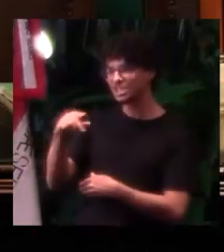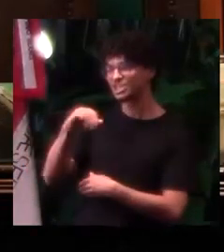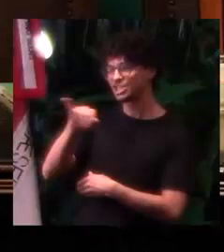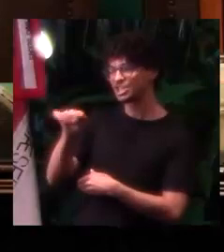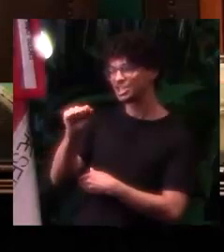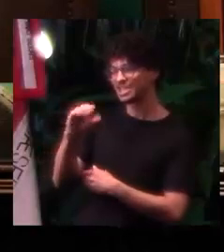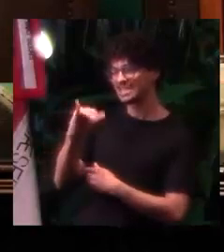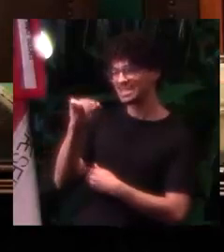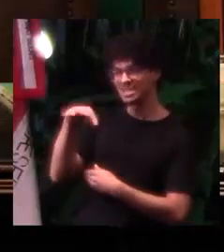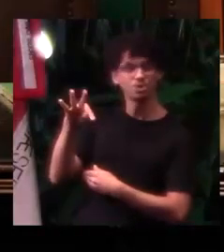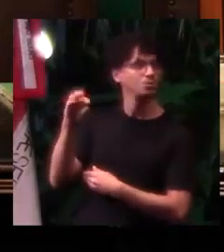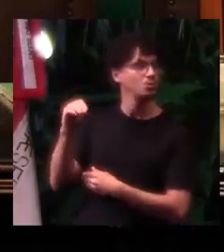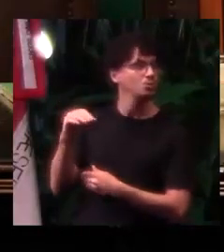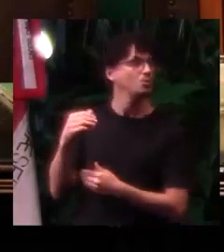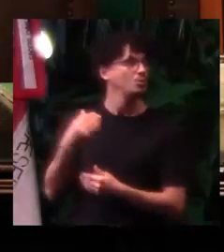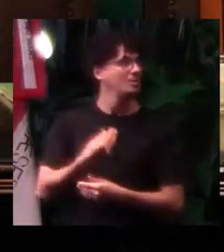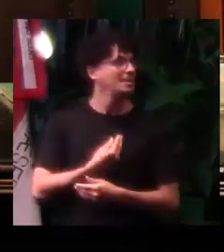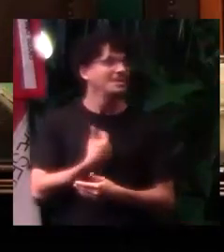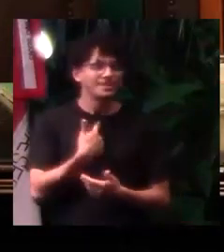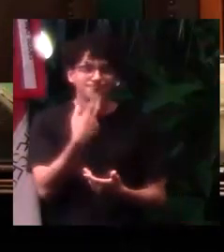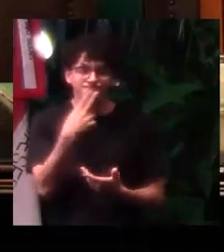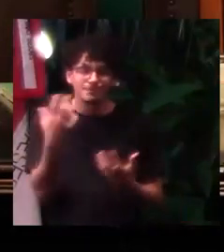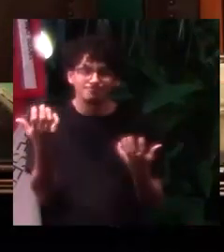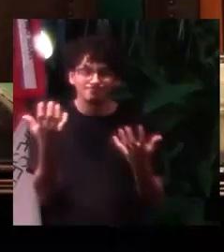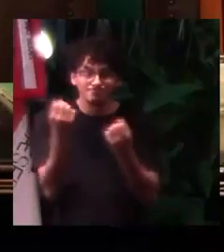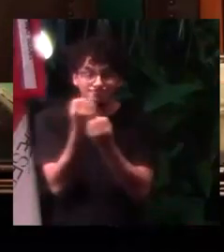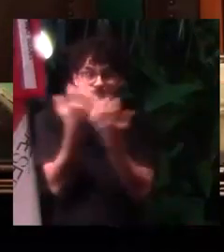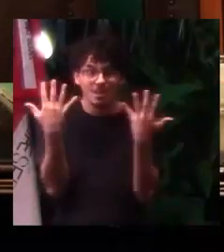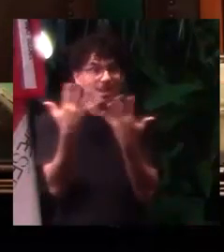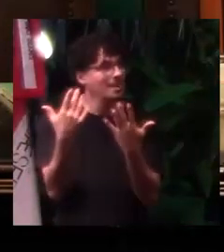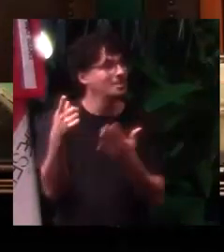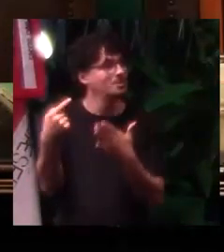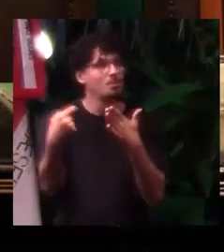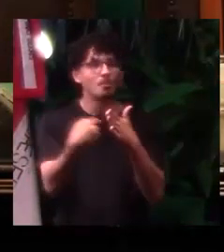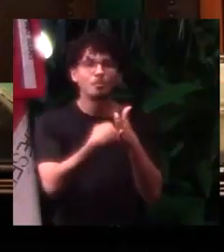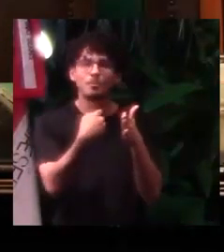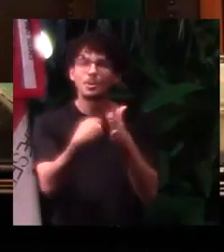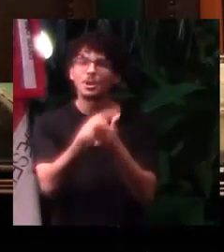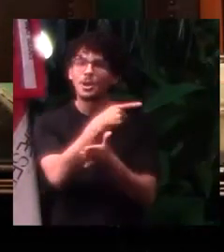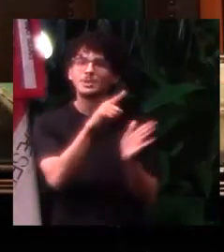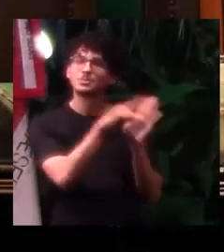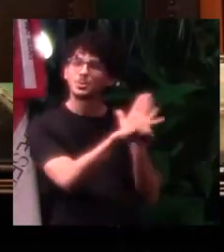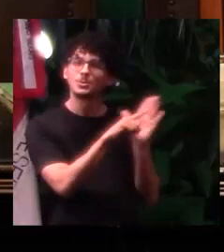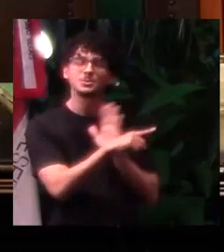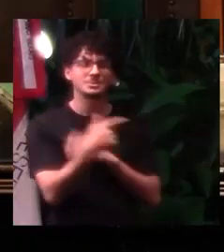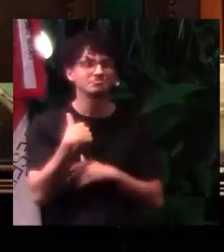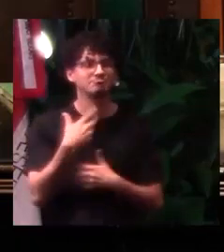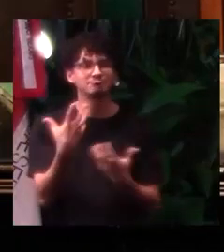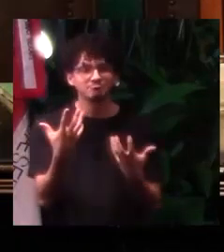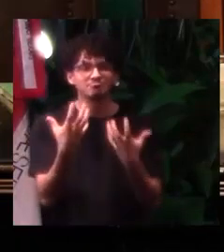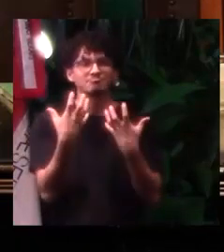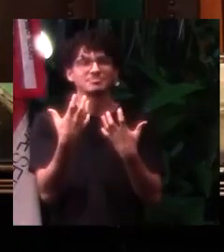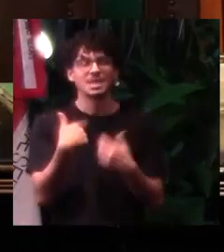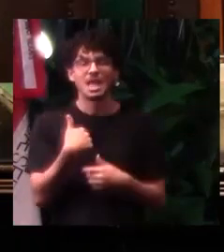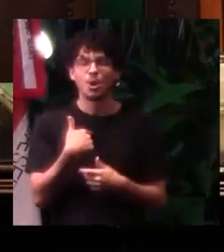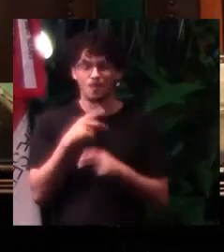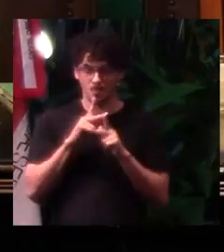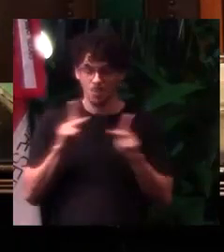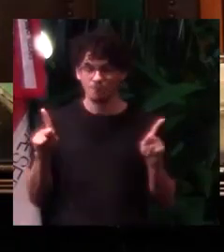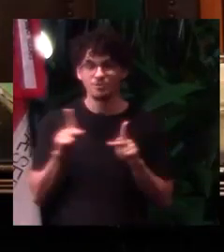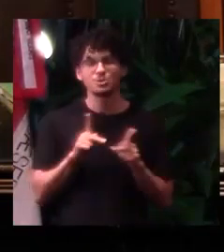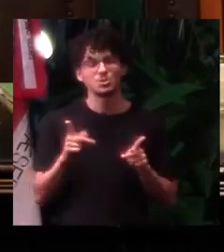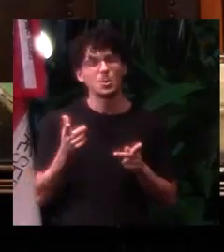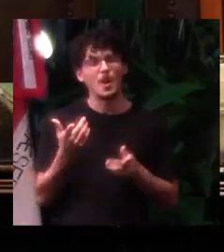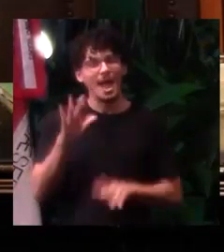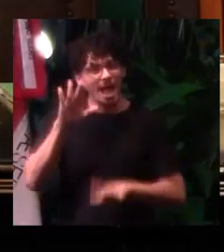com o senhor aqui, né? E assim, fiquei encantado também pelas perguntas que foram feitas pelos alunos, porque, como professor, a gente